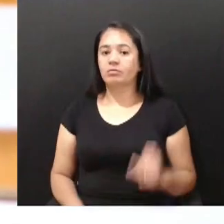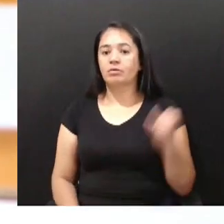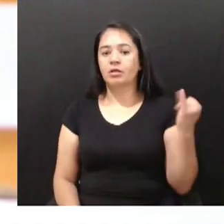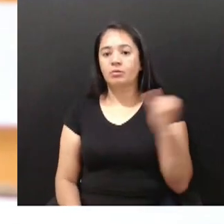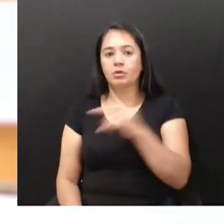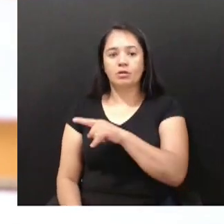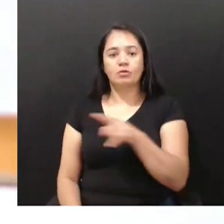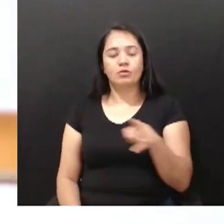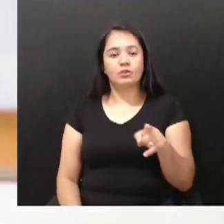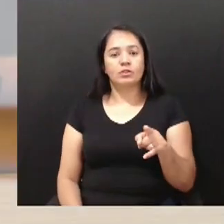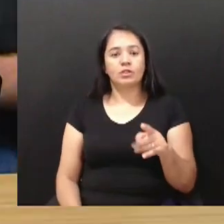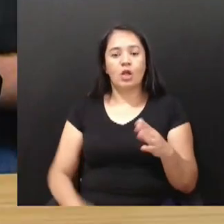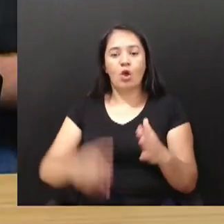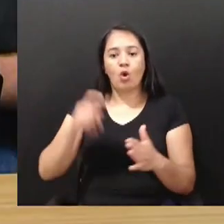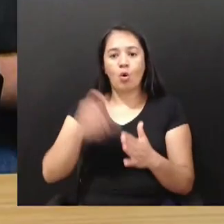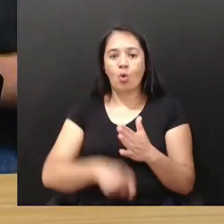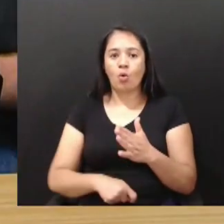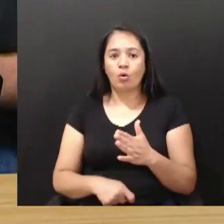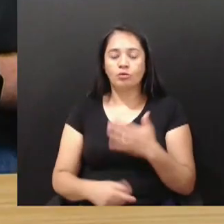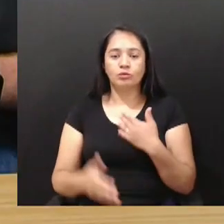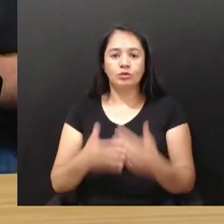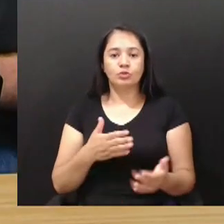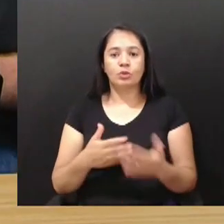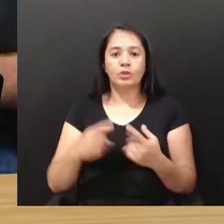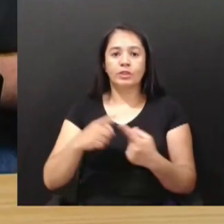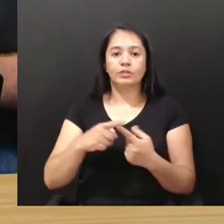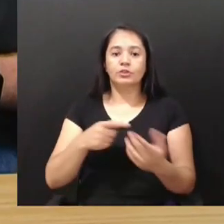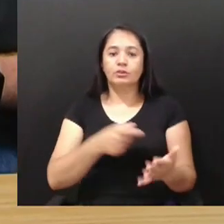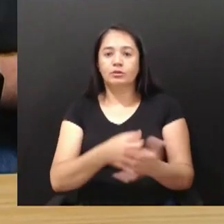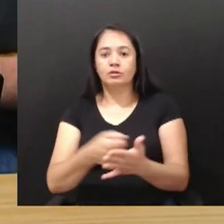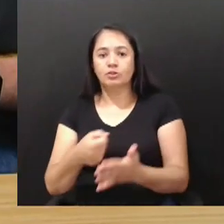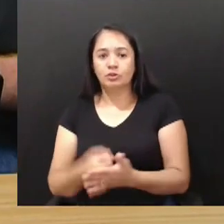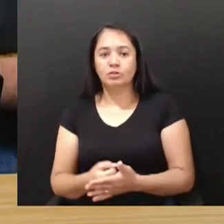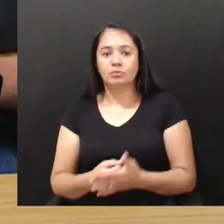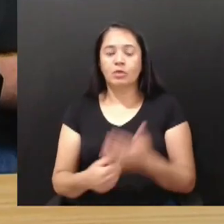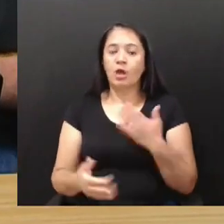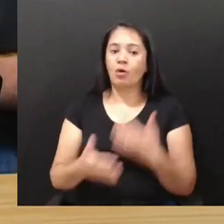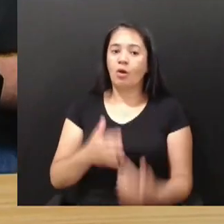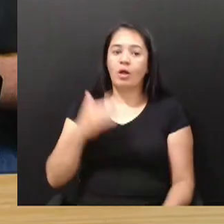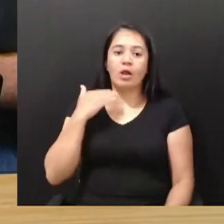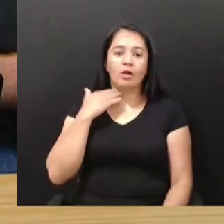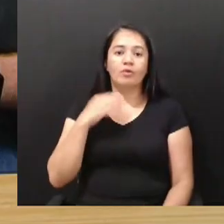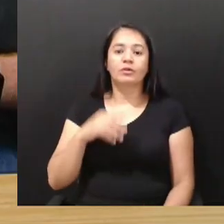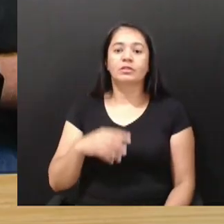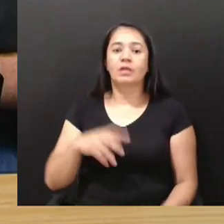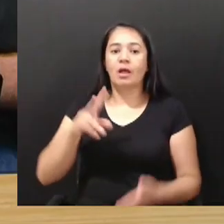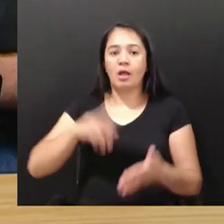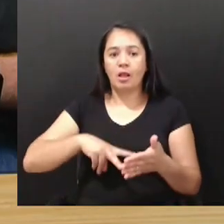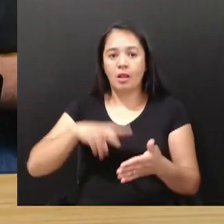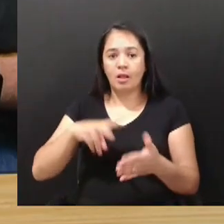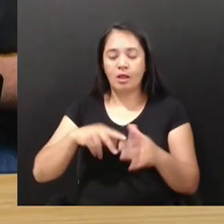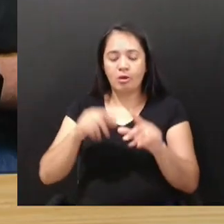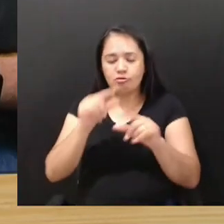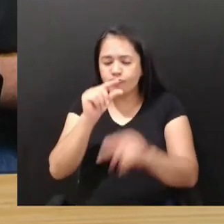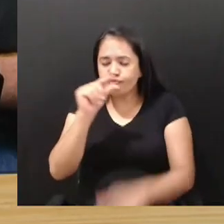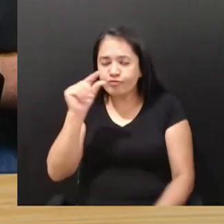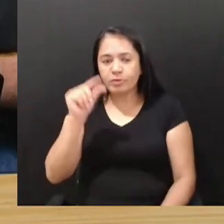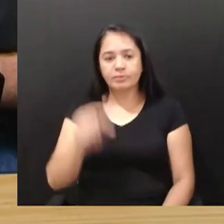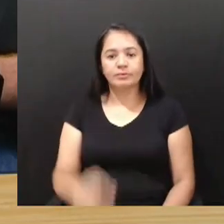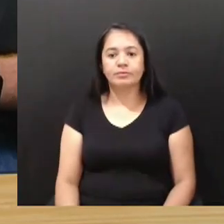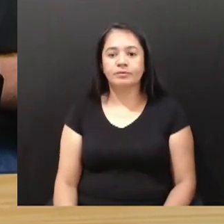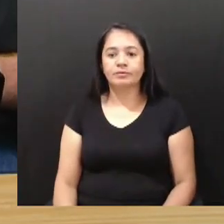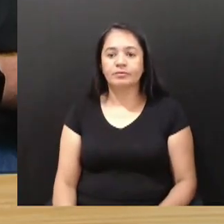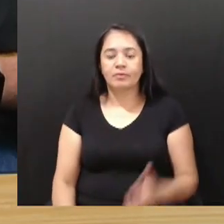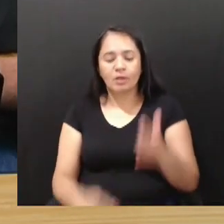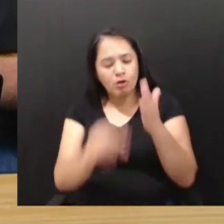contratação de qualquer meio de pagamento, qualquer abertura de conta, que você leia as letras pequenas. Porque lá vai estar falando taxa